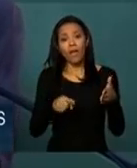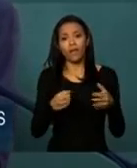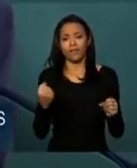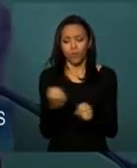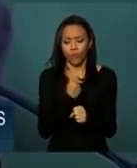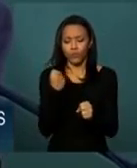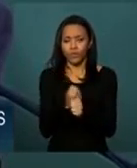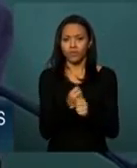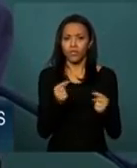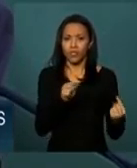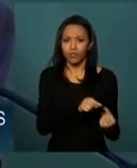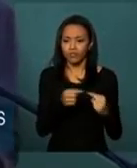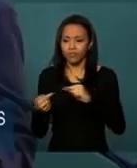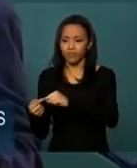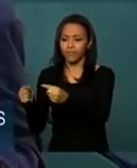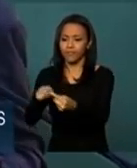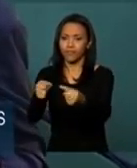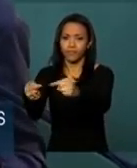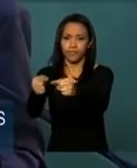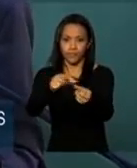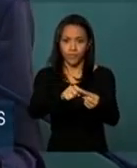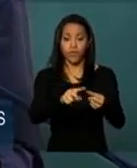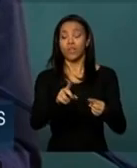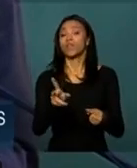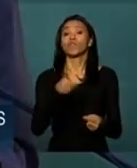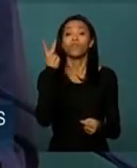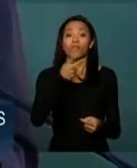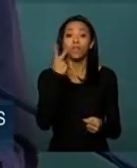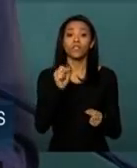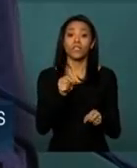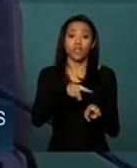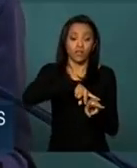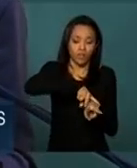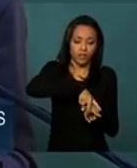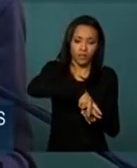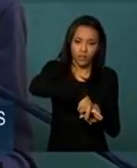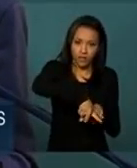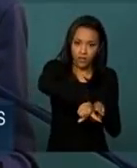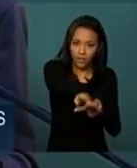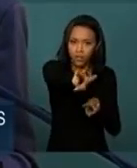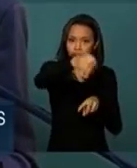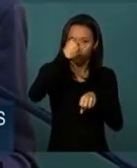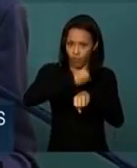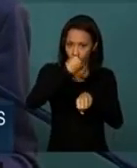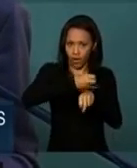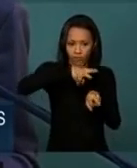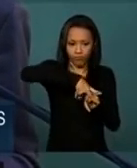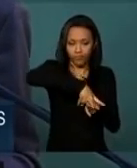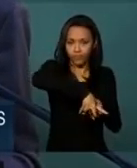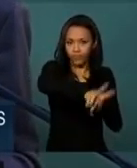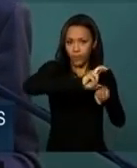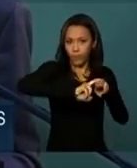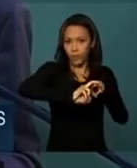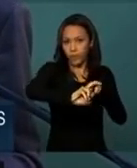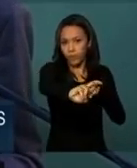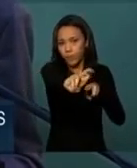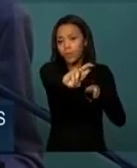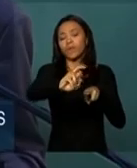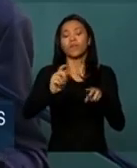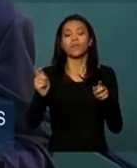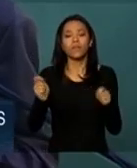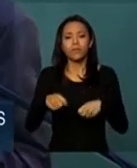estamos falando em obras de trilho, obras férreas, que têm uma alta capacidade